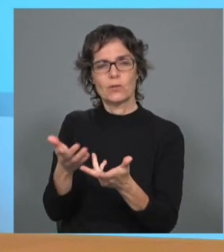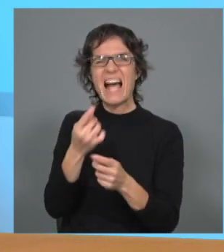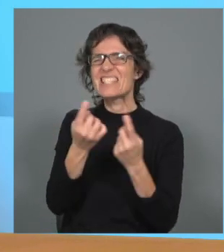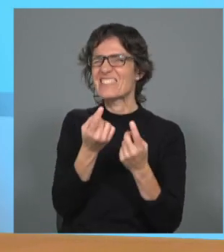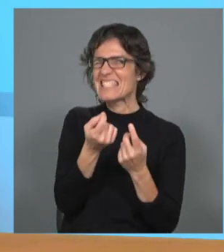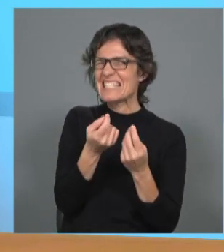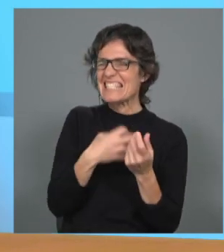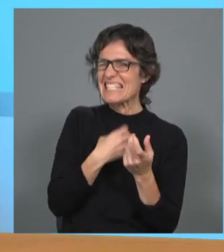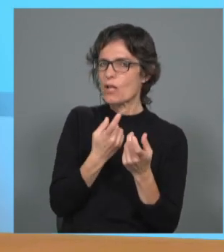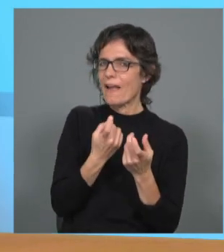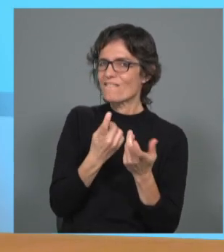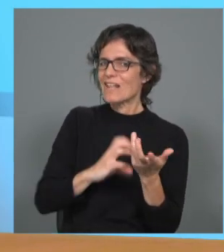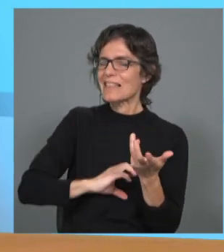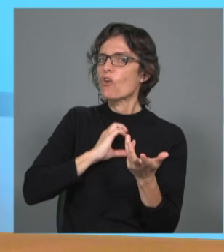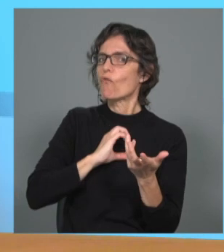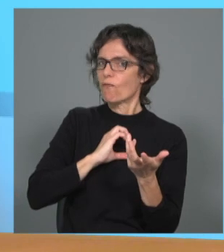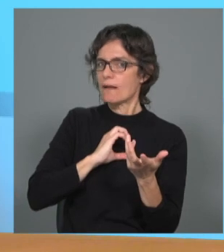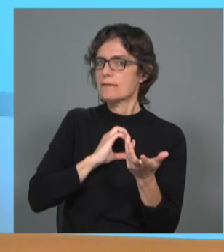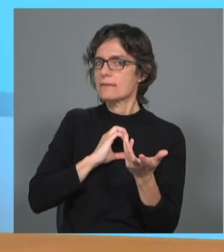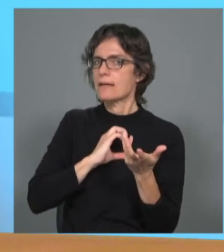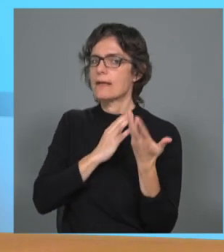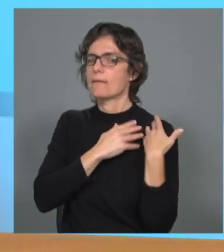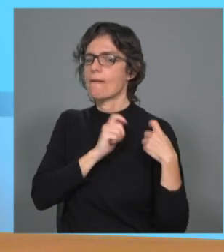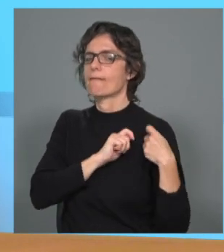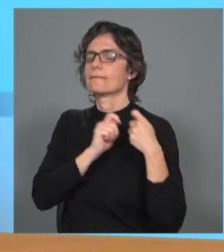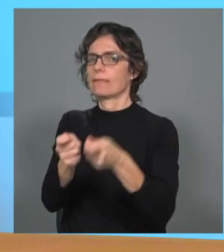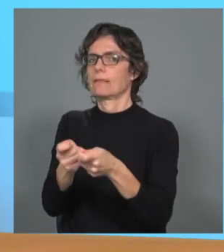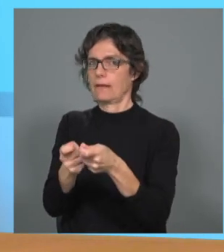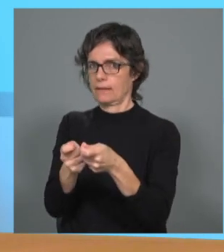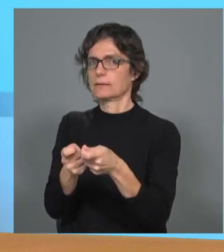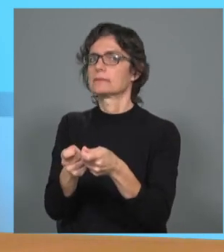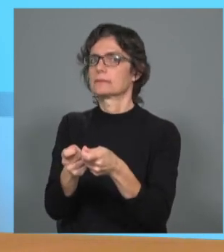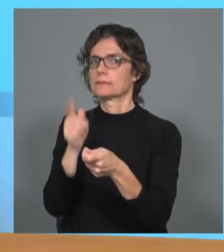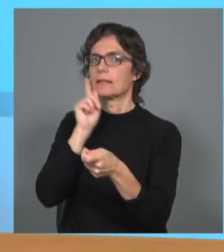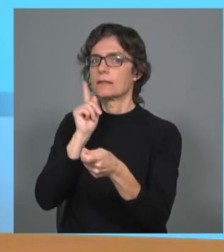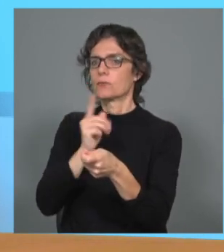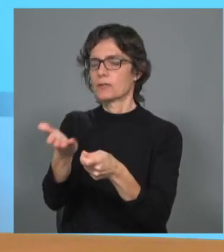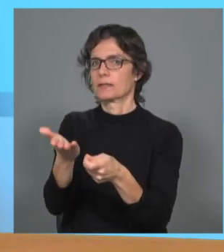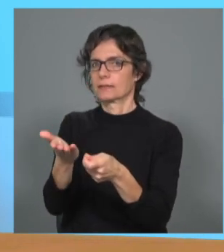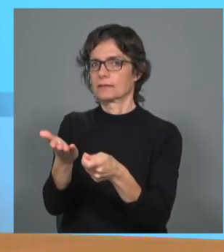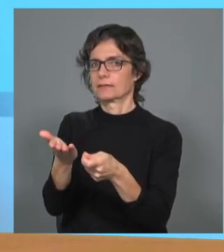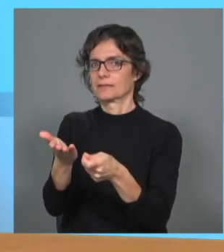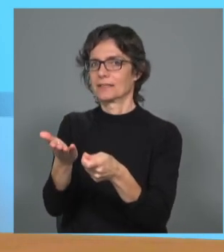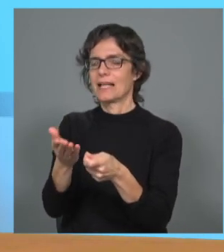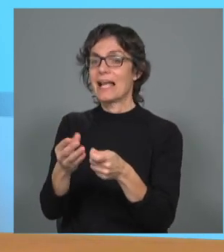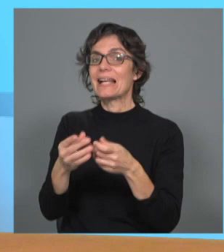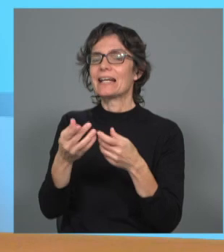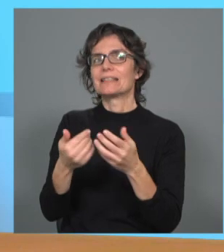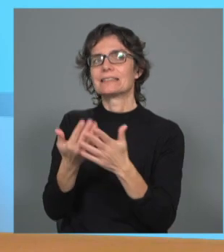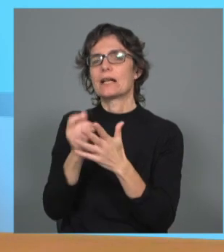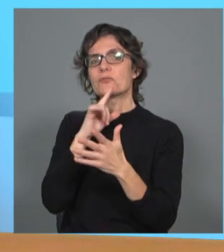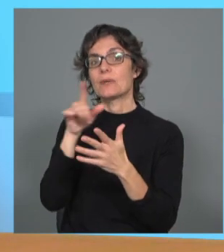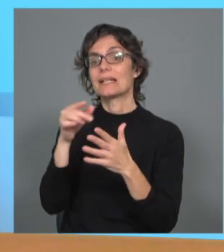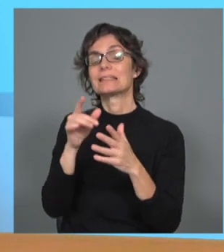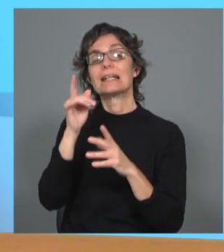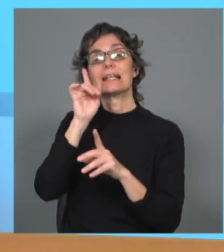confiança de entregar locais onde a mulher possa liderar exatamente com este